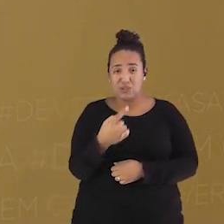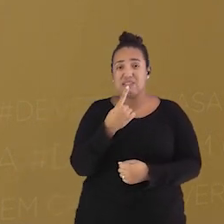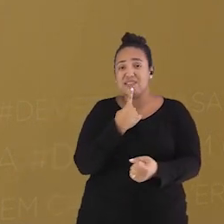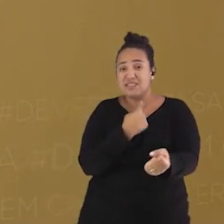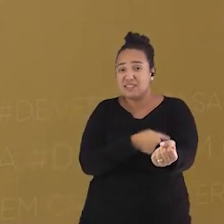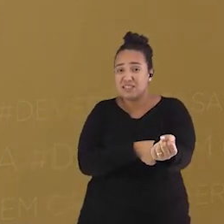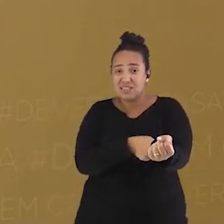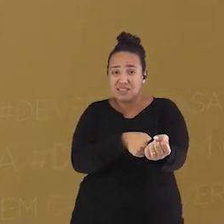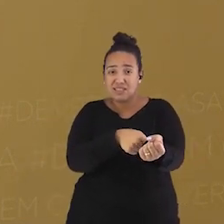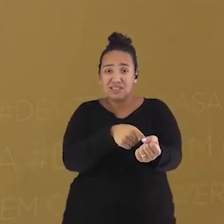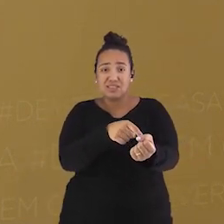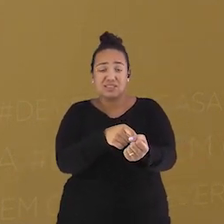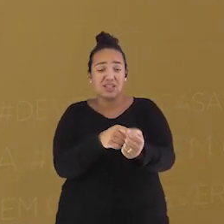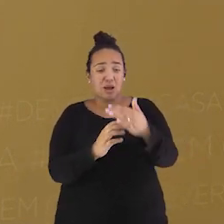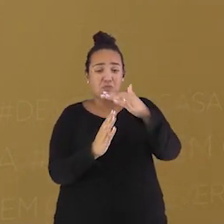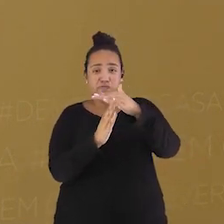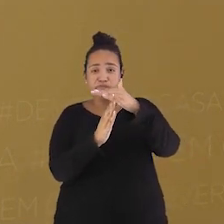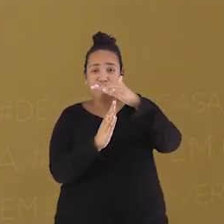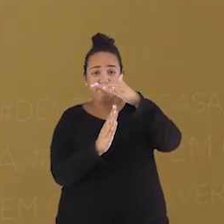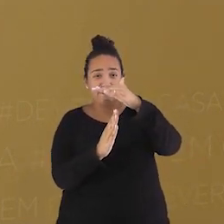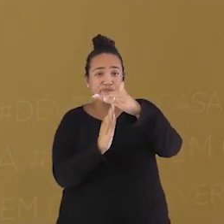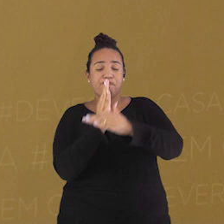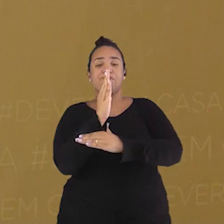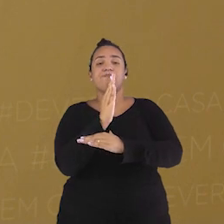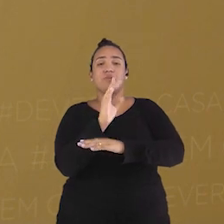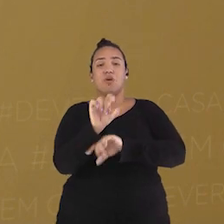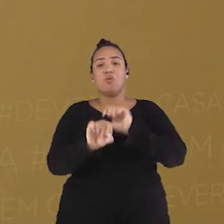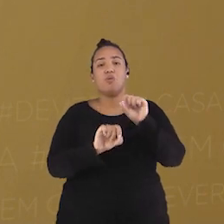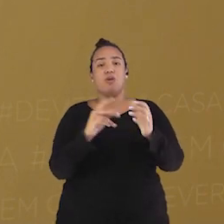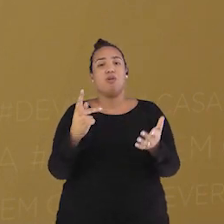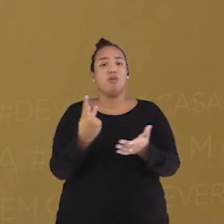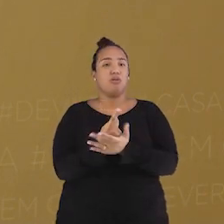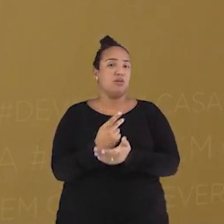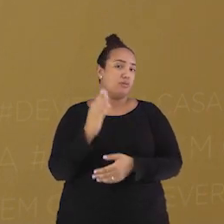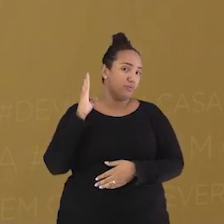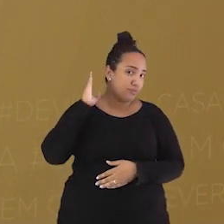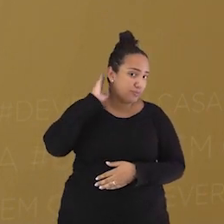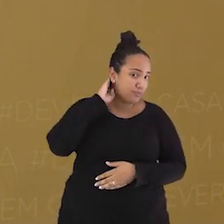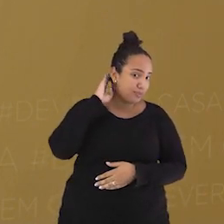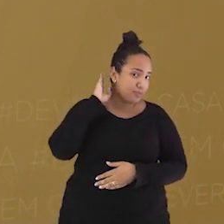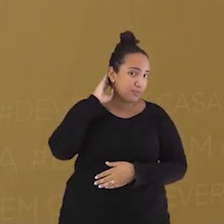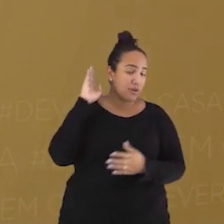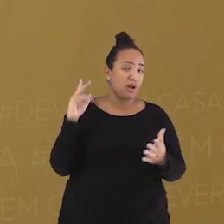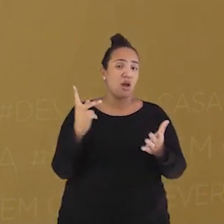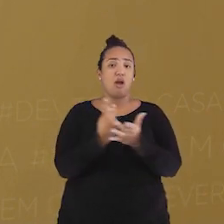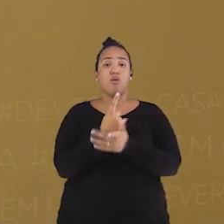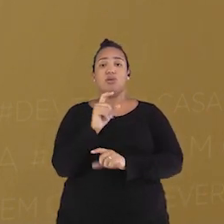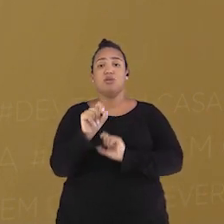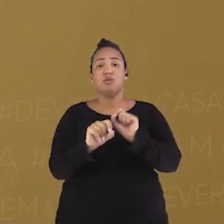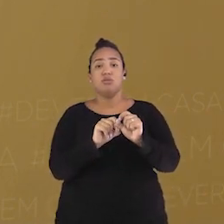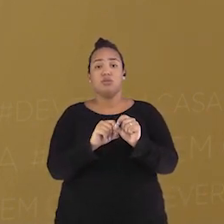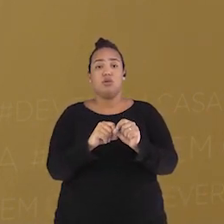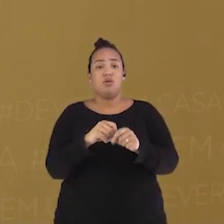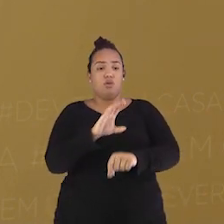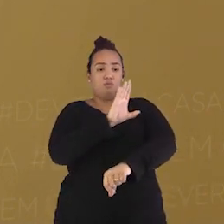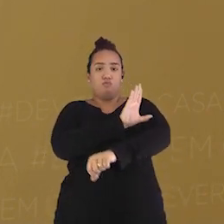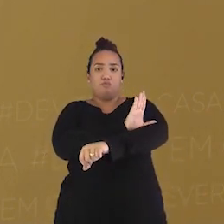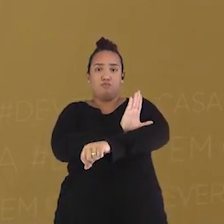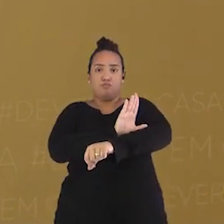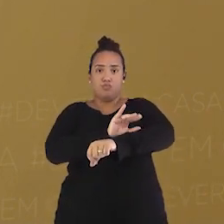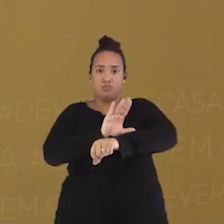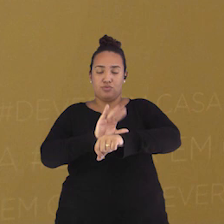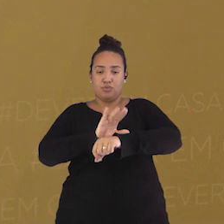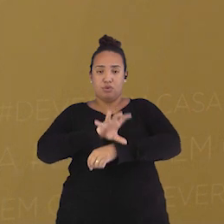chega a determinado nível, o bulbo assume o comando da respiração, fazendo com que os músculos